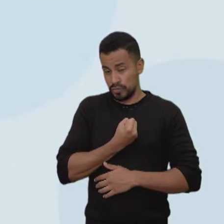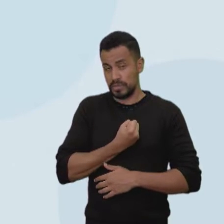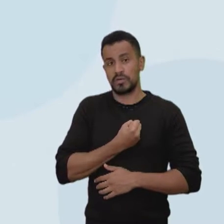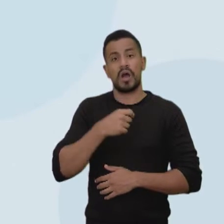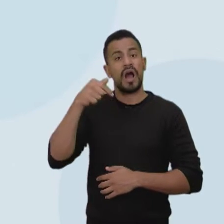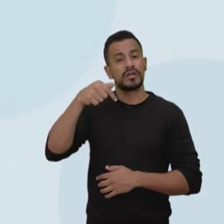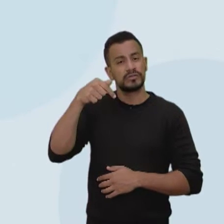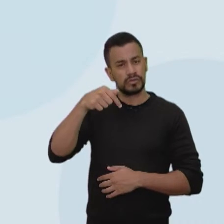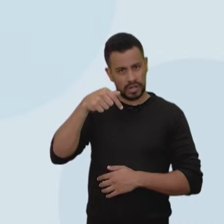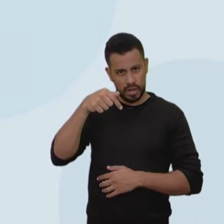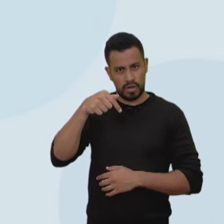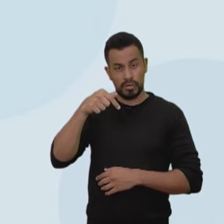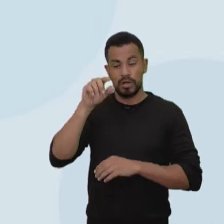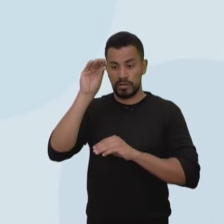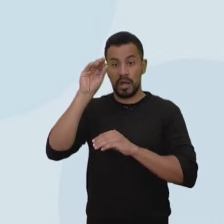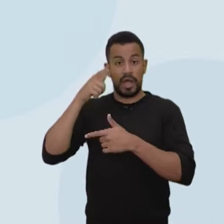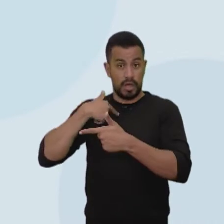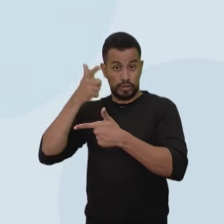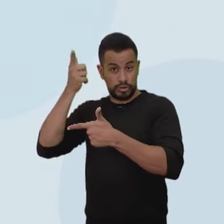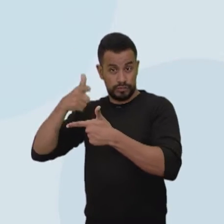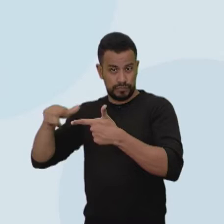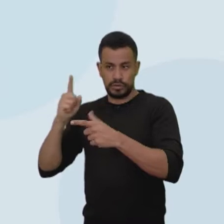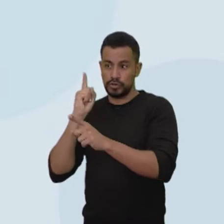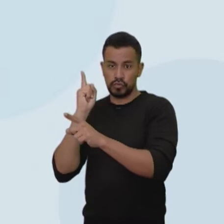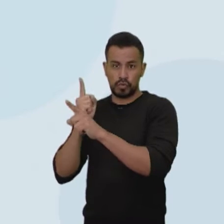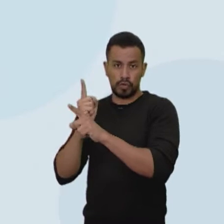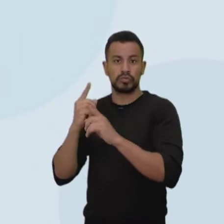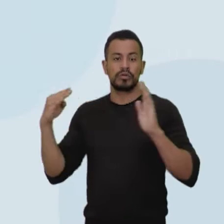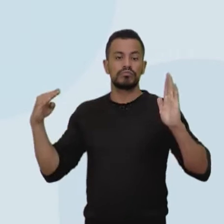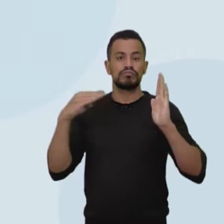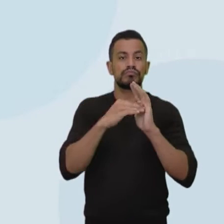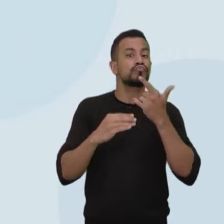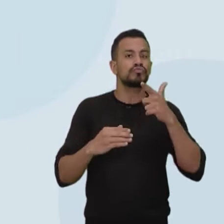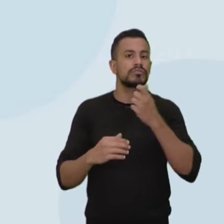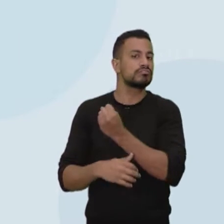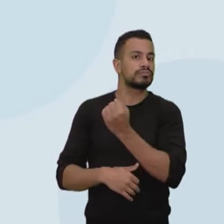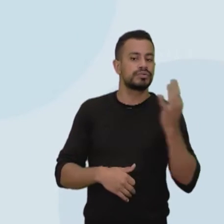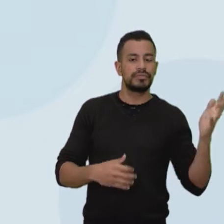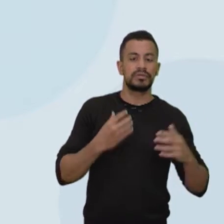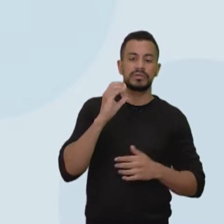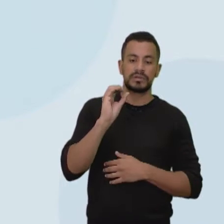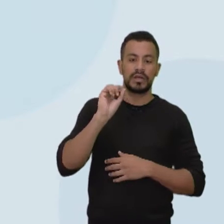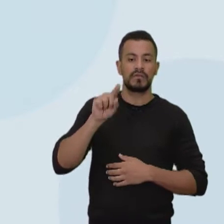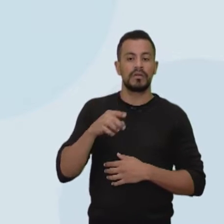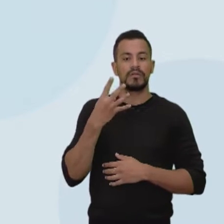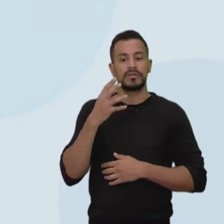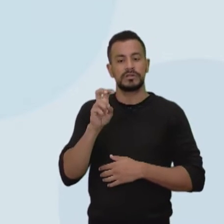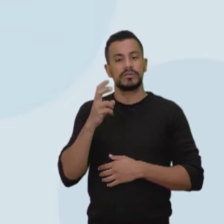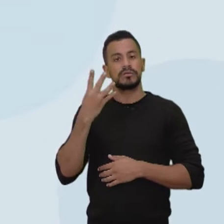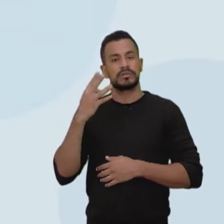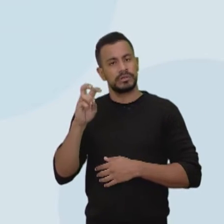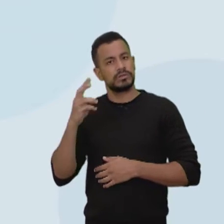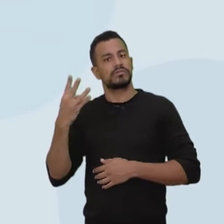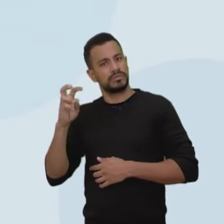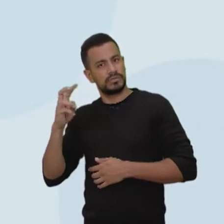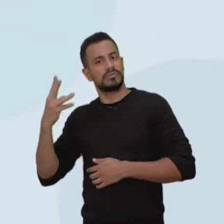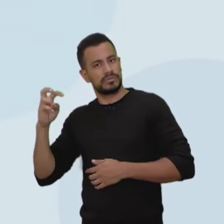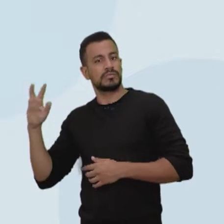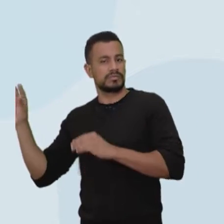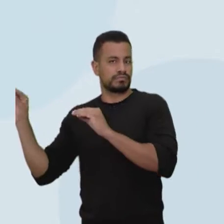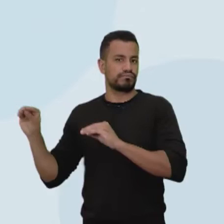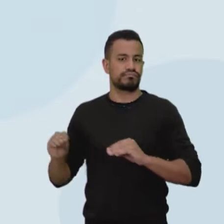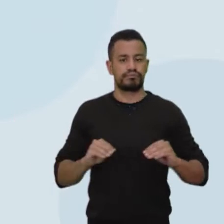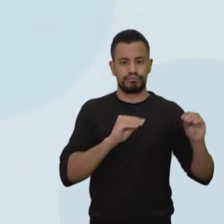pelo denominador, eu encontro a dízima 0,45, 45, 45. Se a gente for pensar na aula anterior,